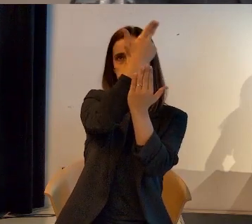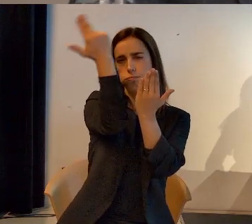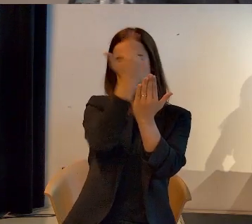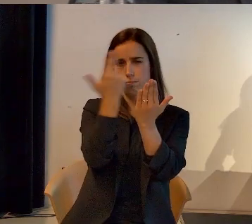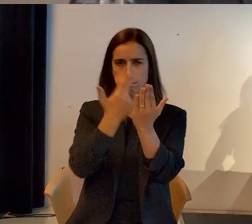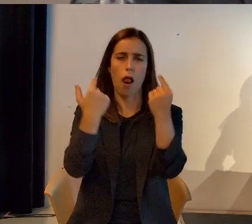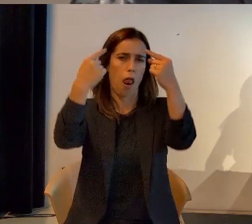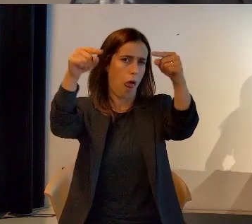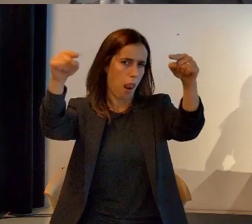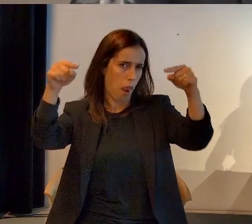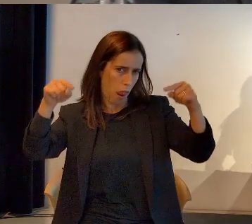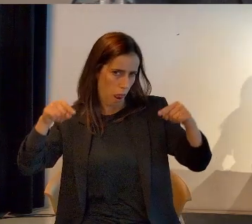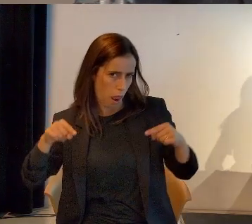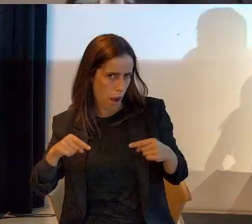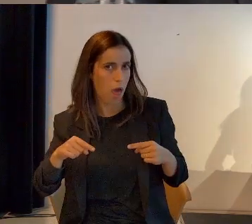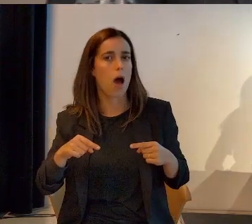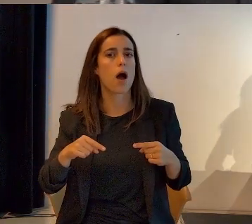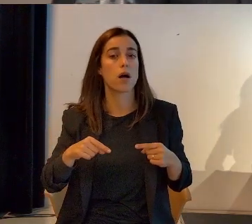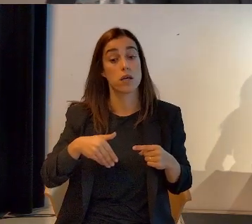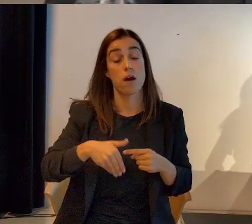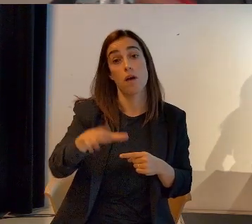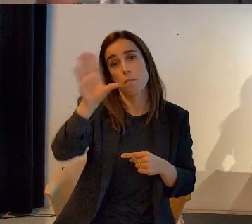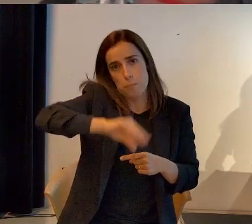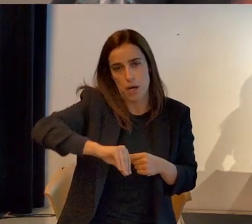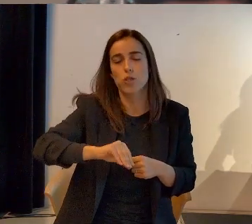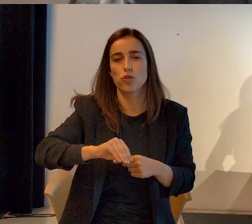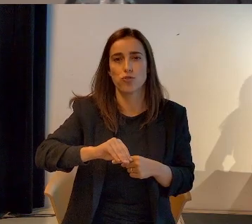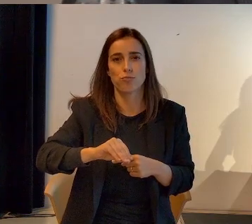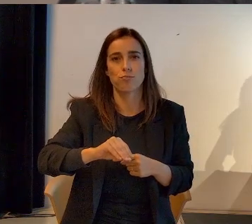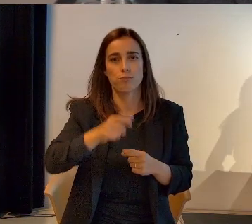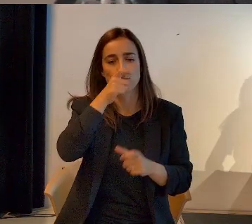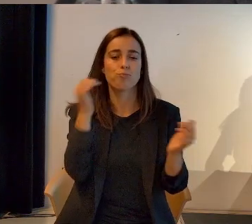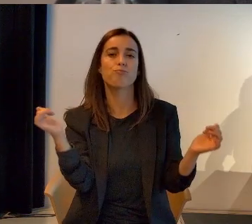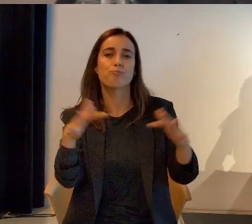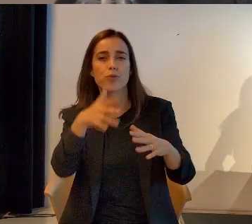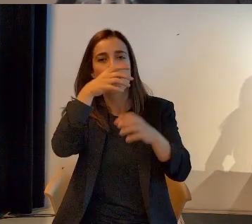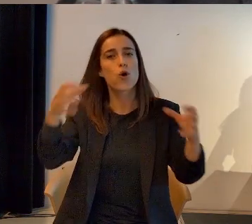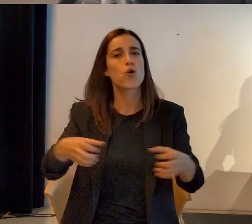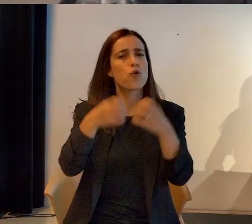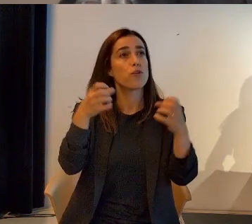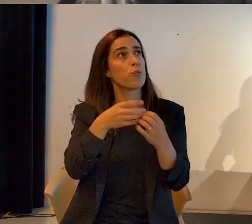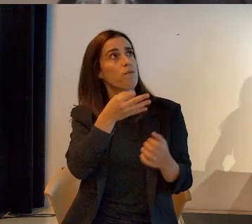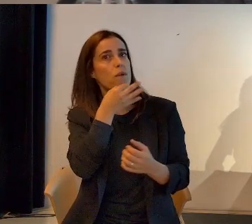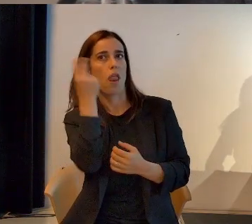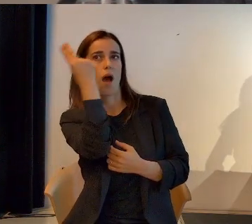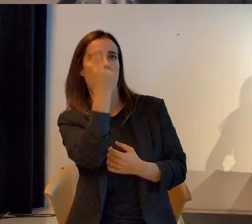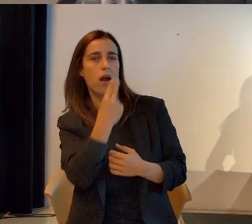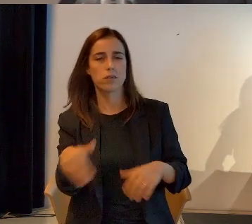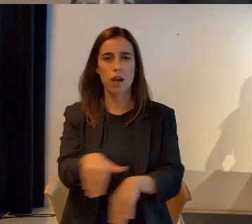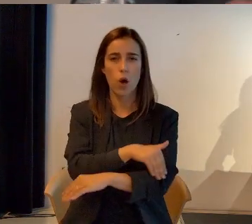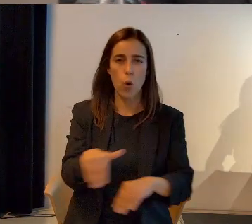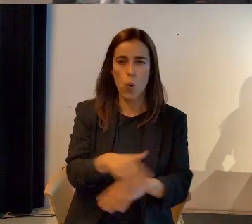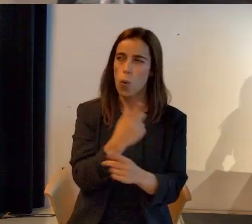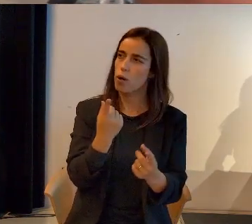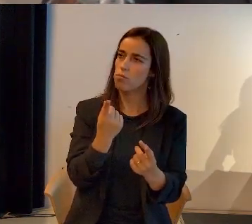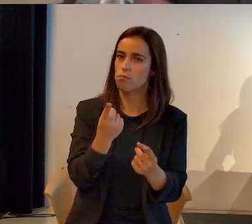estão disponíveis para criar também mais um momento de atração e um momento também de convívio, porque ao falar-se de arte na rua estamos a falar também da